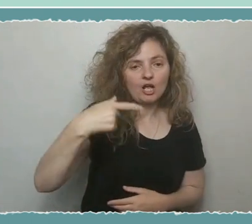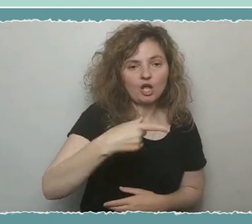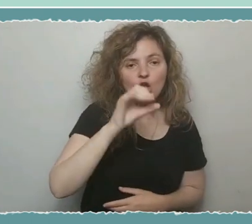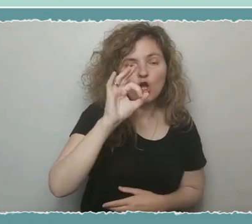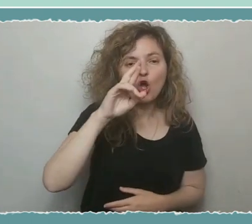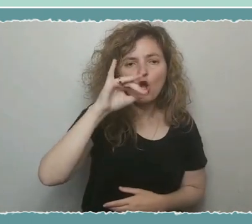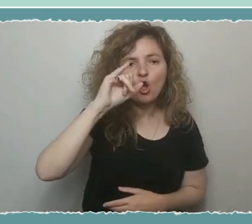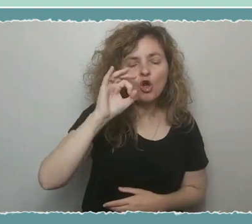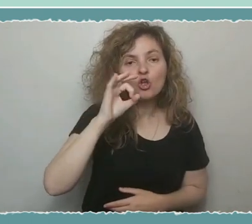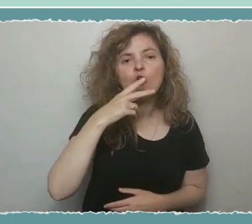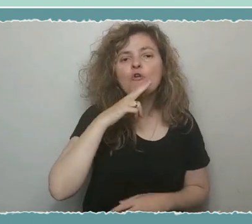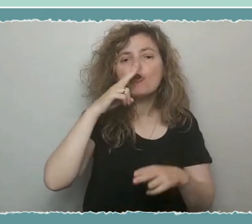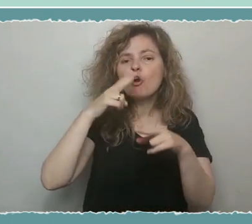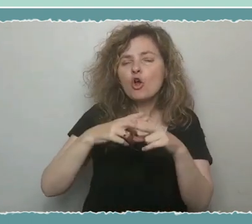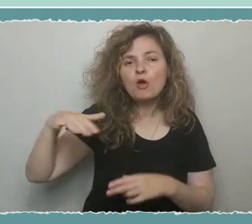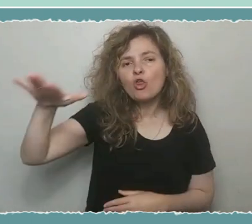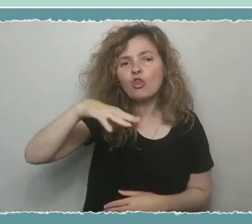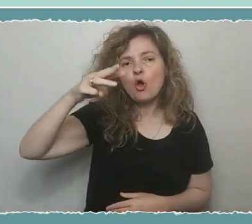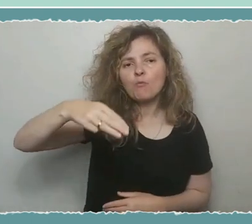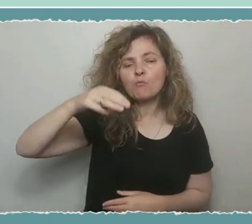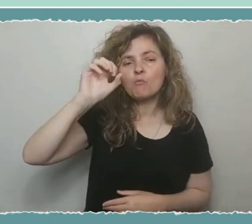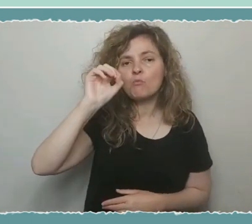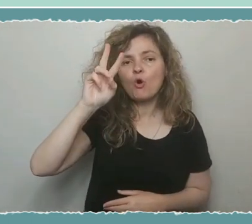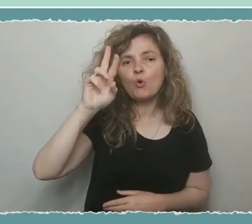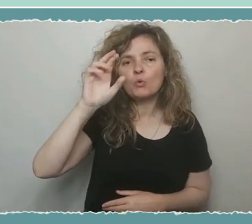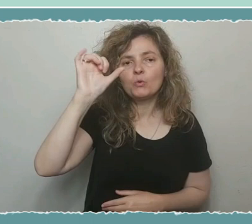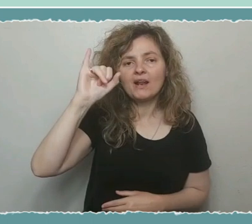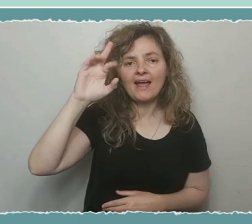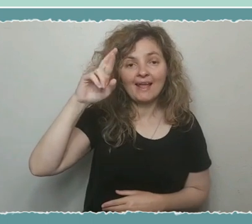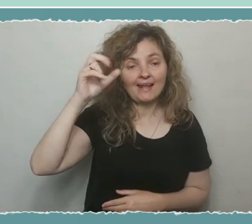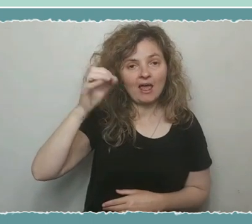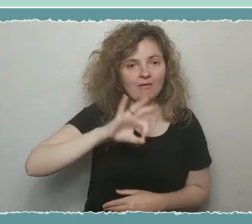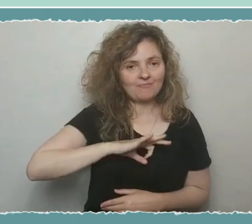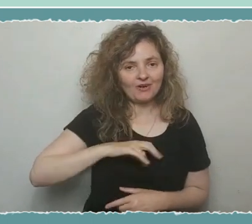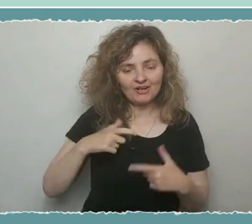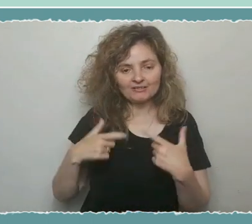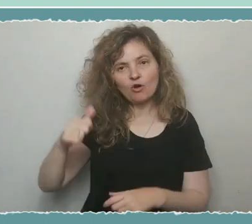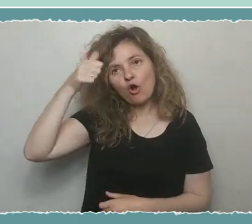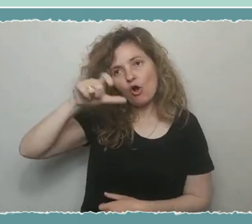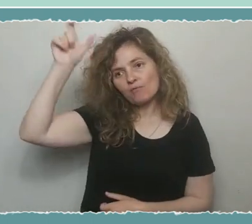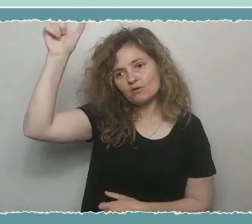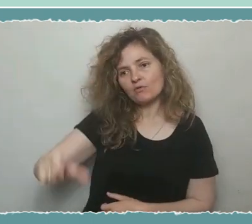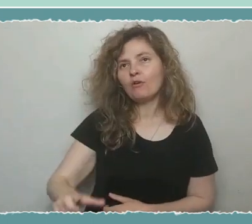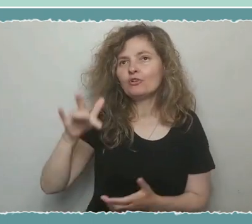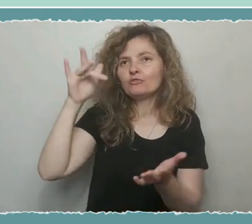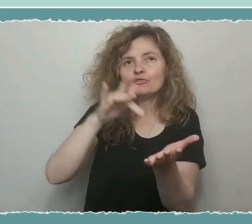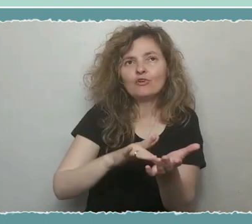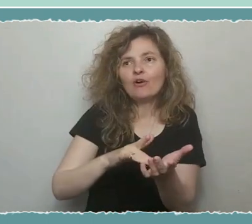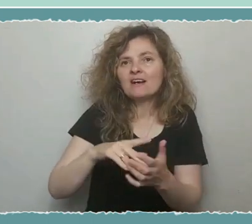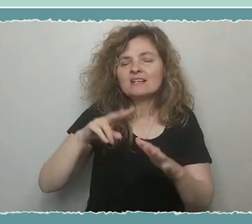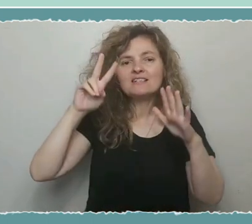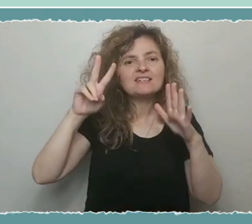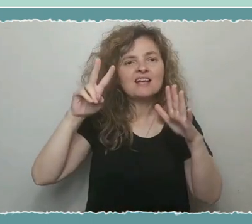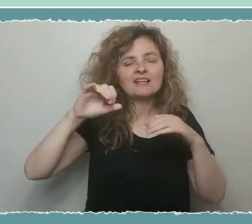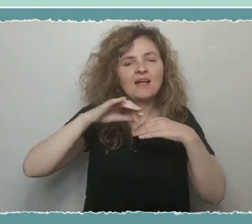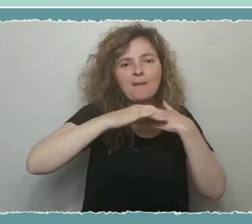Gregorio. Gregorio era un home que era da Moureira, do barrio da Moureira de Pontevedra, un home que estivera de cociñeiro por,